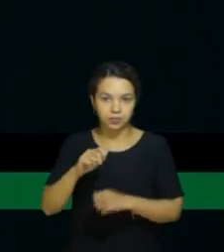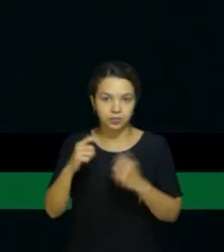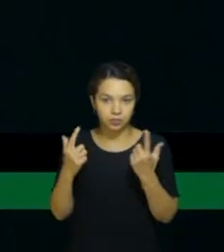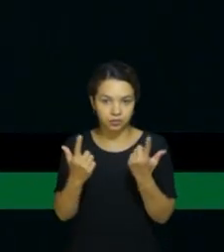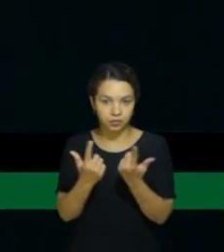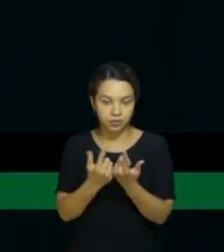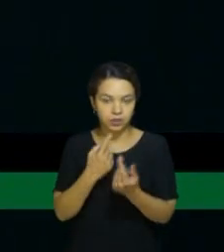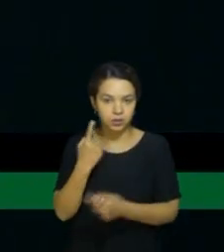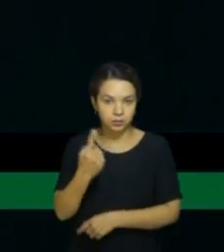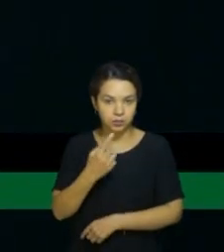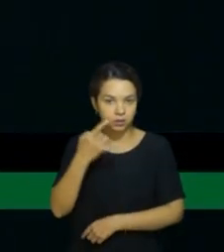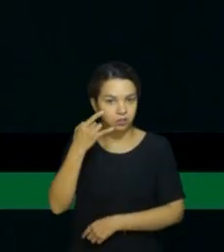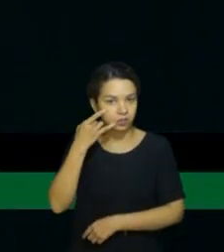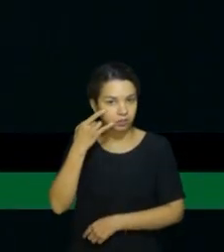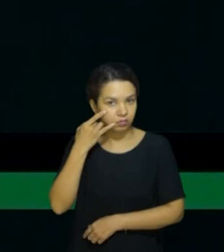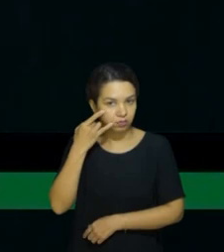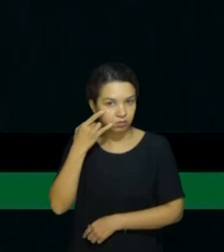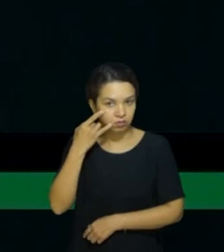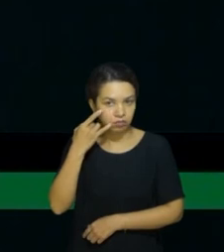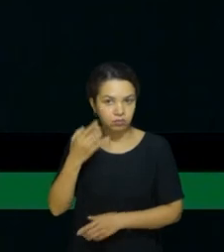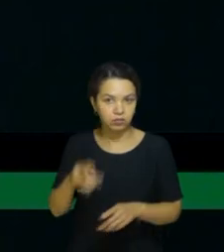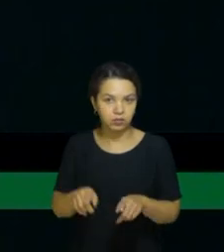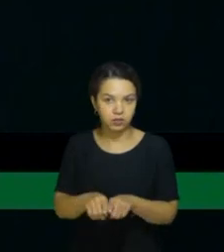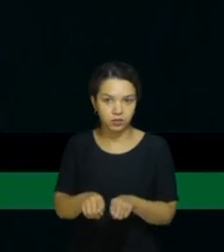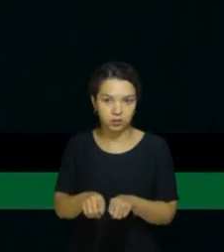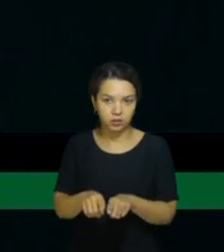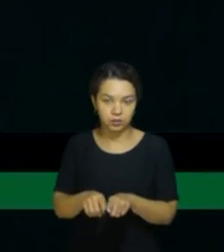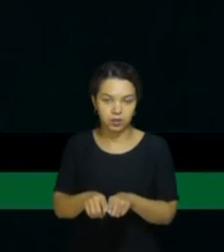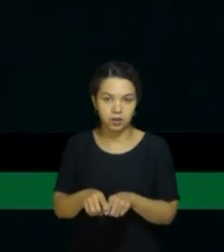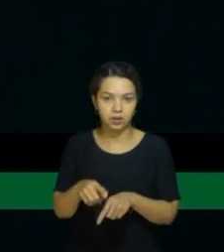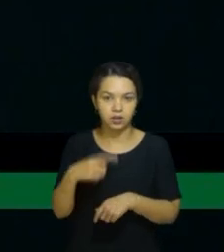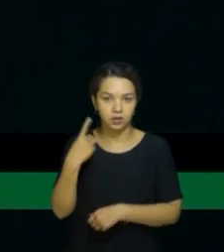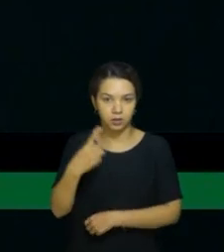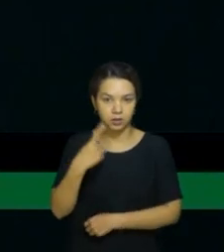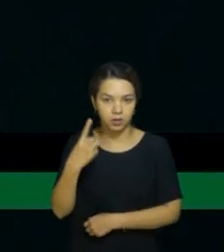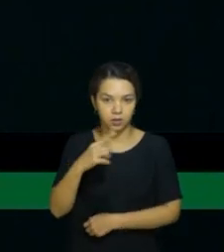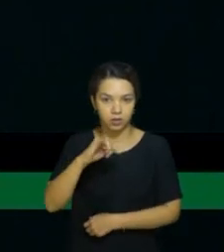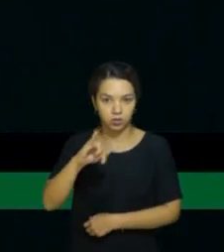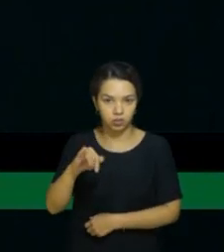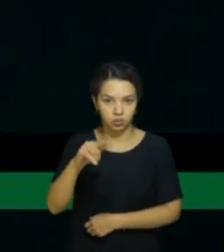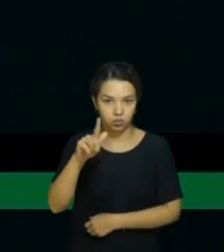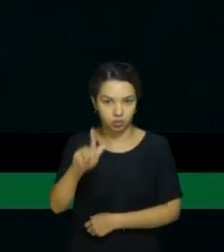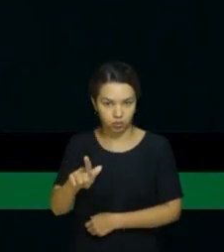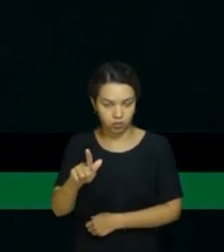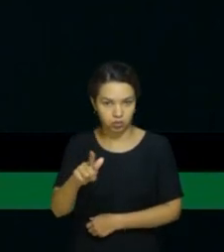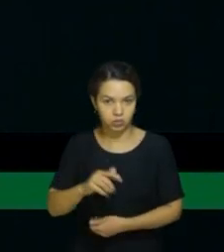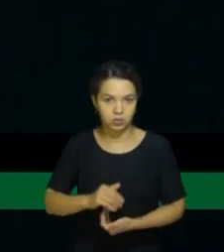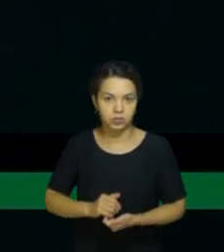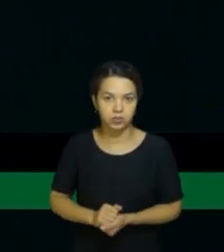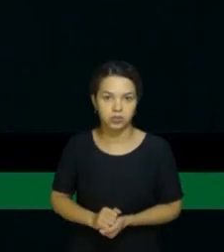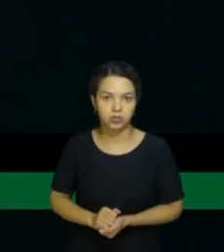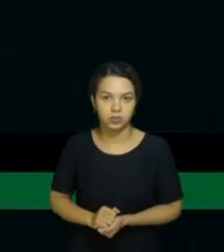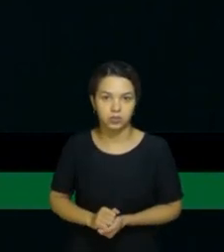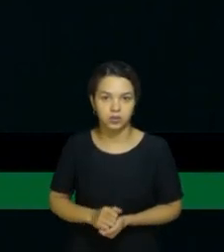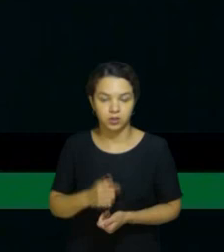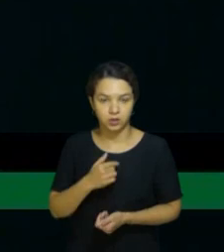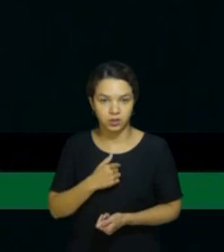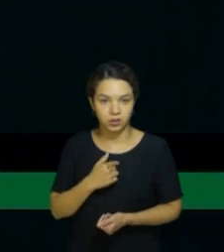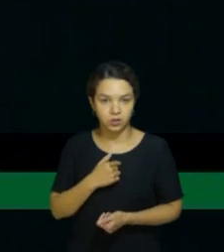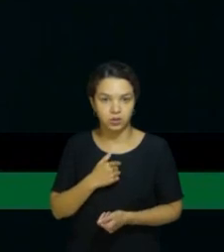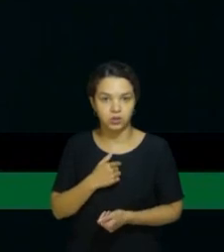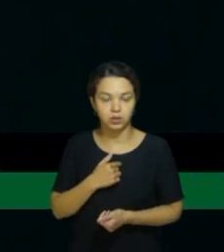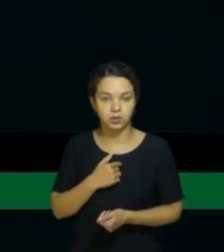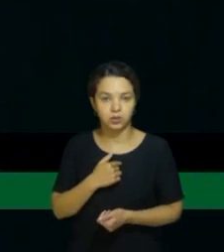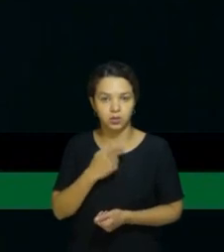Nadal nosso querido Deputado Júlio Garcia eh enfim eu falo em nome